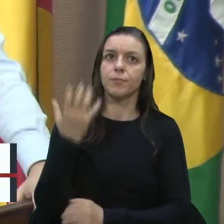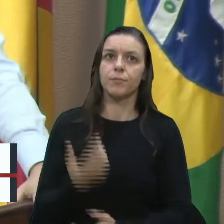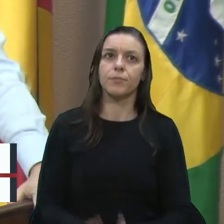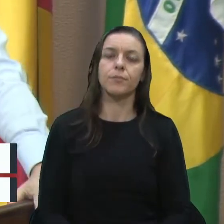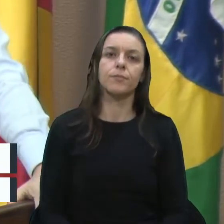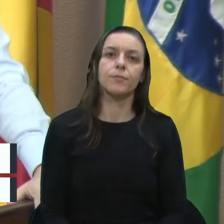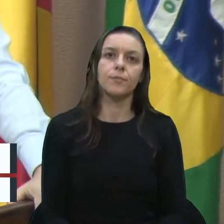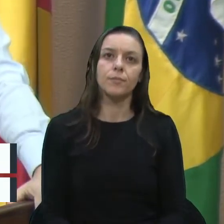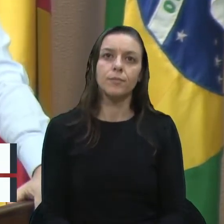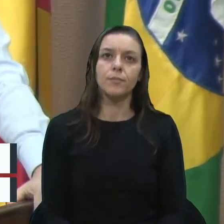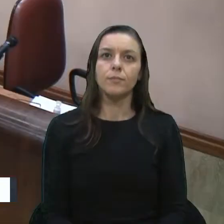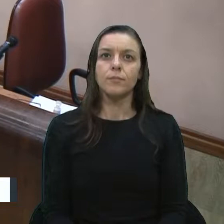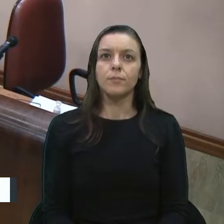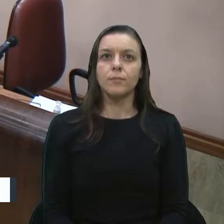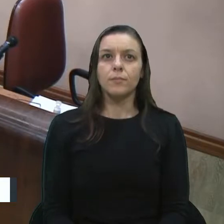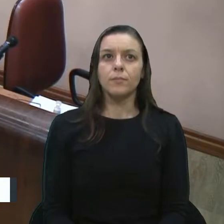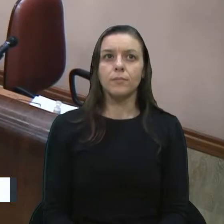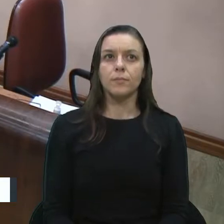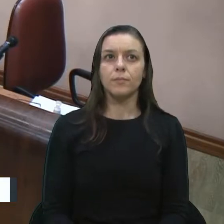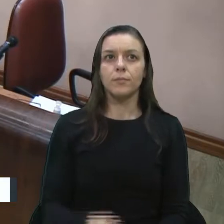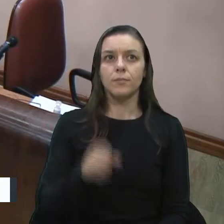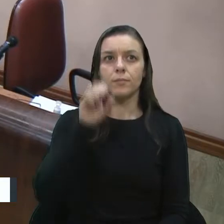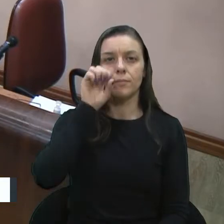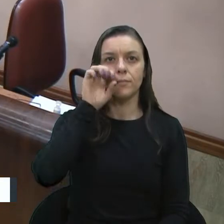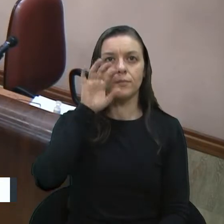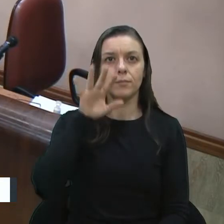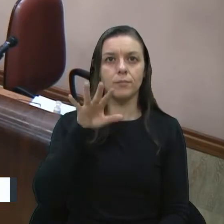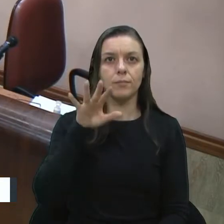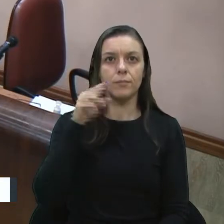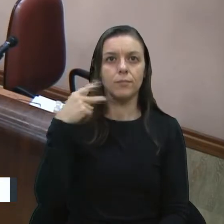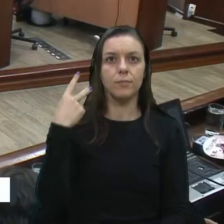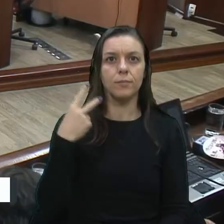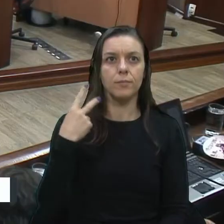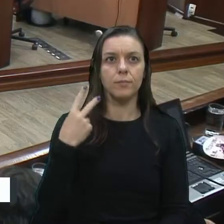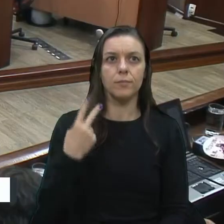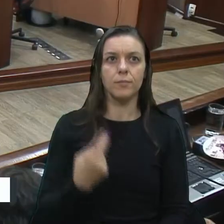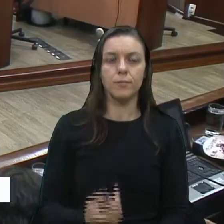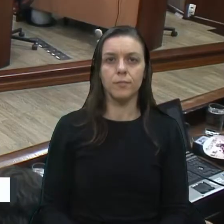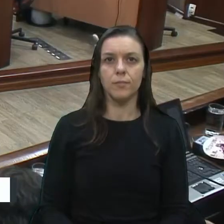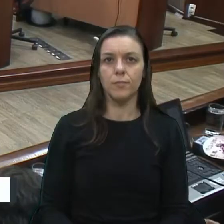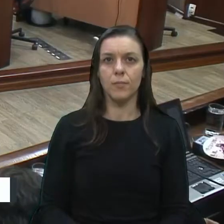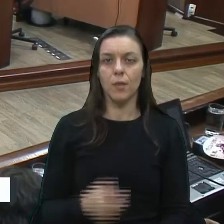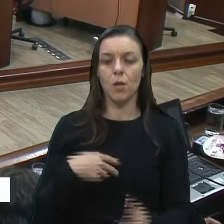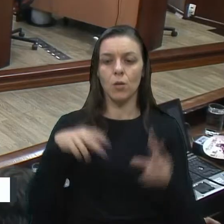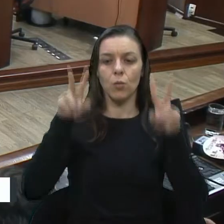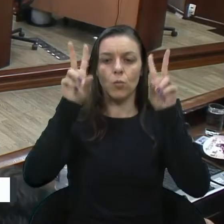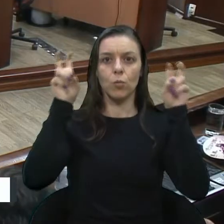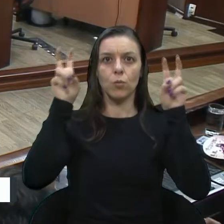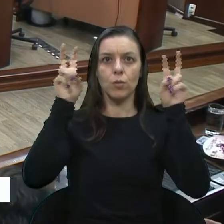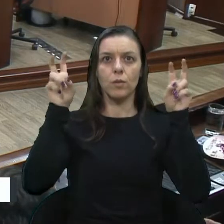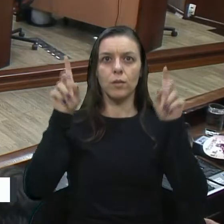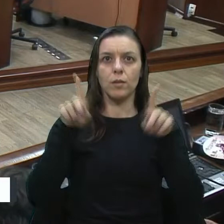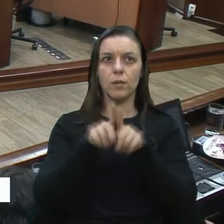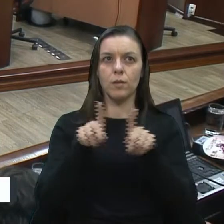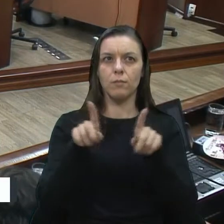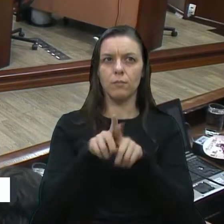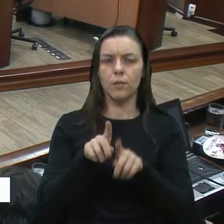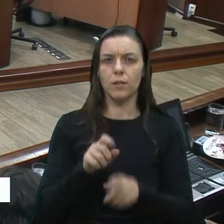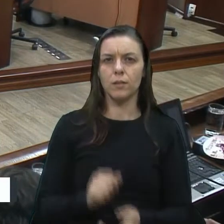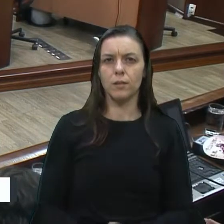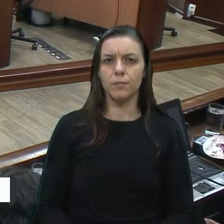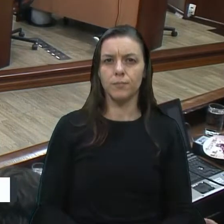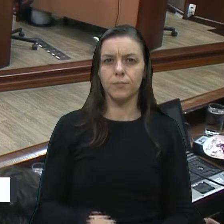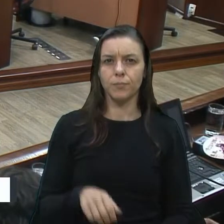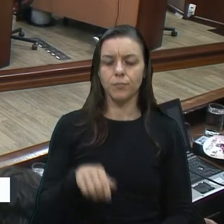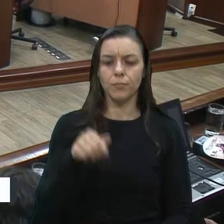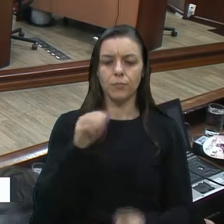pouco. Vereador Frios, é importante o senhor trazer esse tema novamente aqui na casa, mas é importante, ali no São José, no